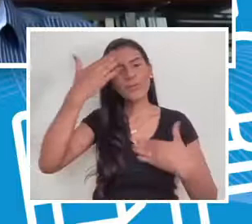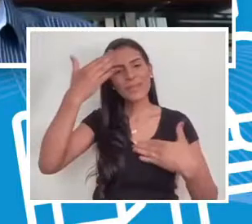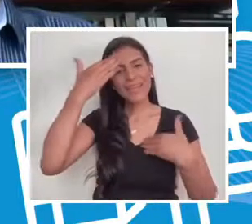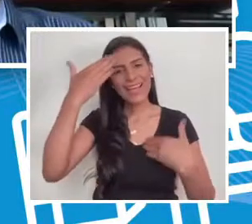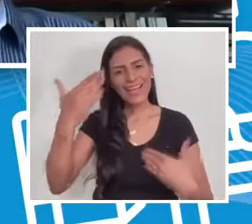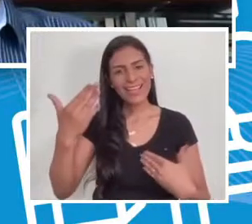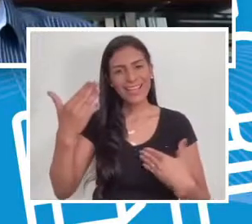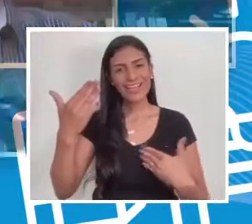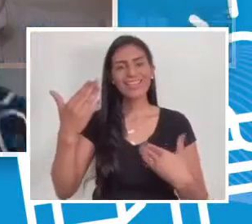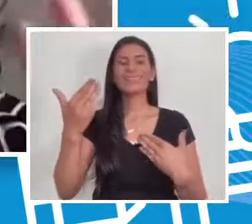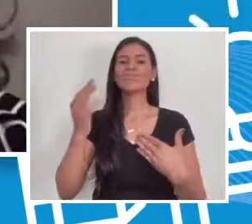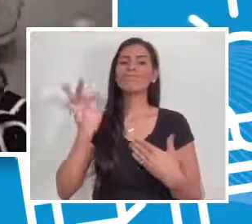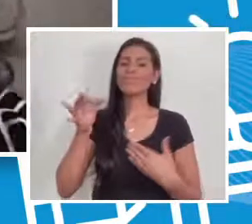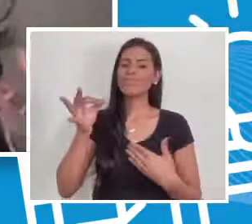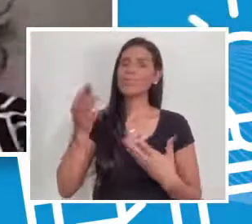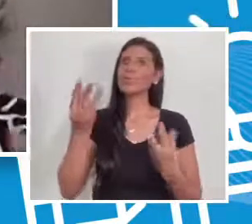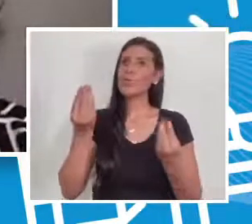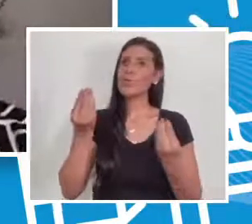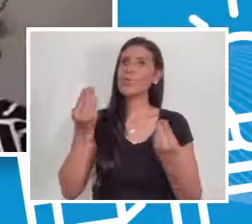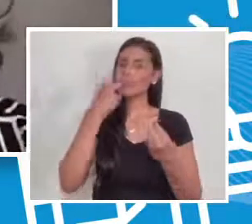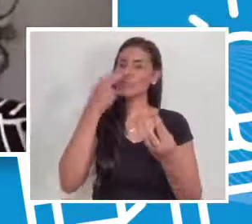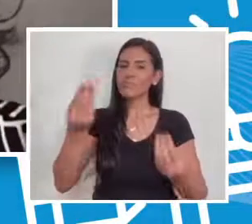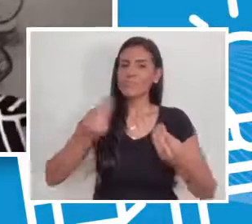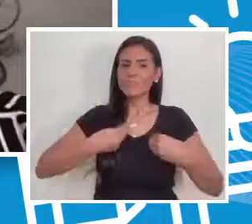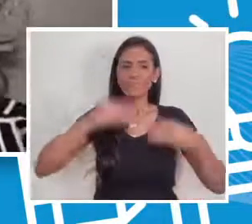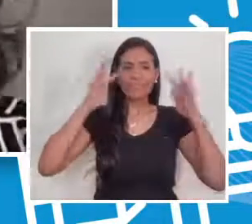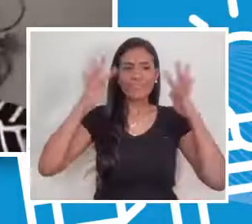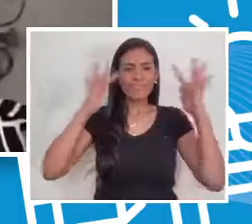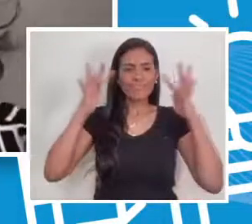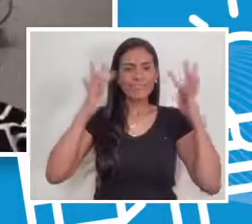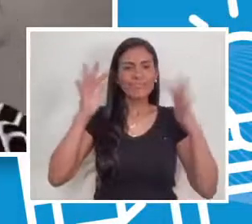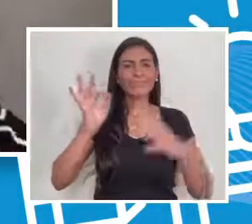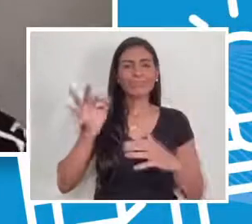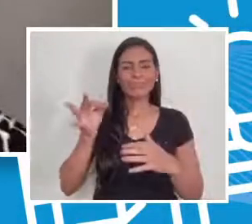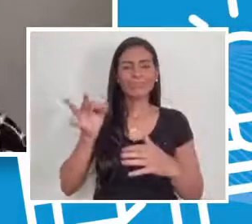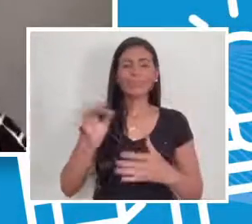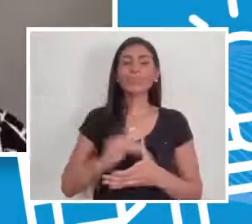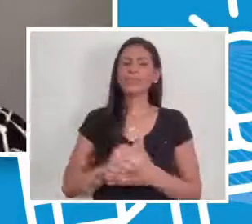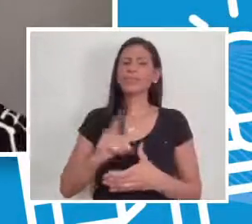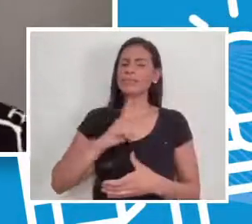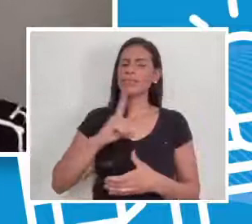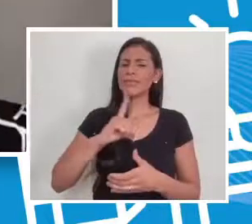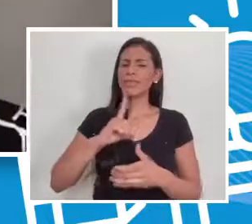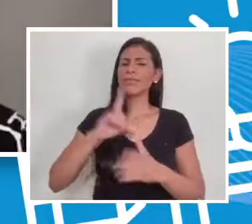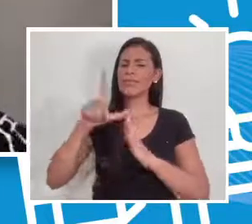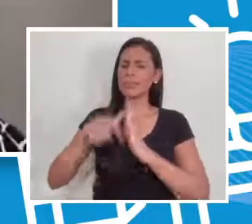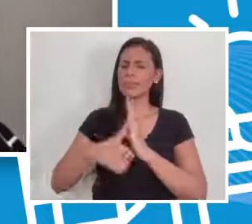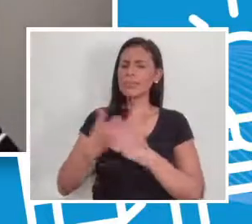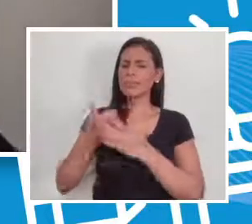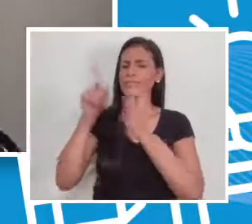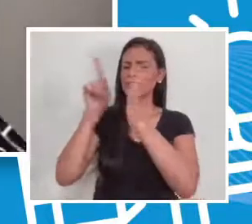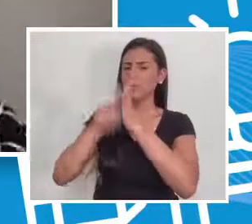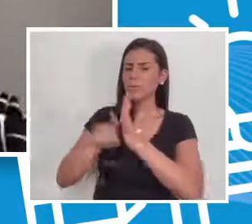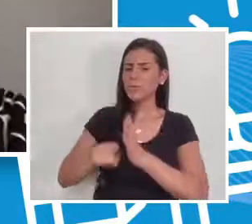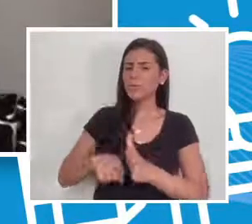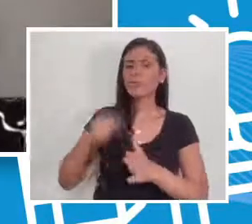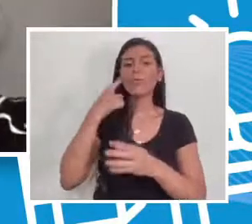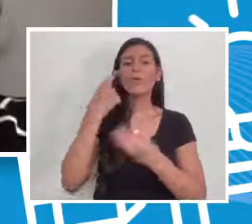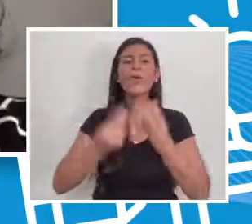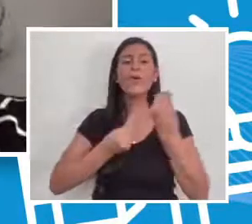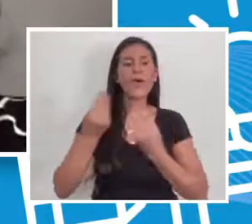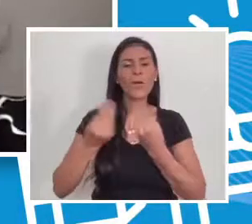muito instigante. Temos perguntas aí na sequência, vamos ver como é que a gente consegue conversar, mas